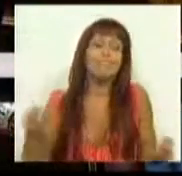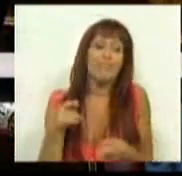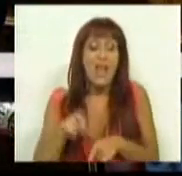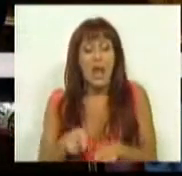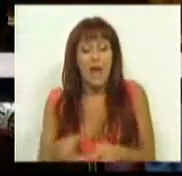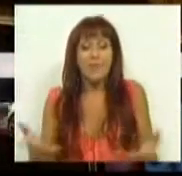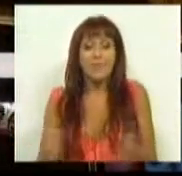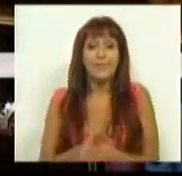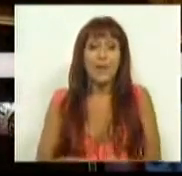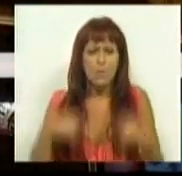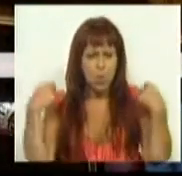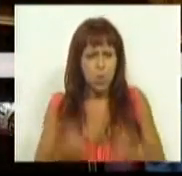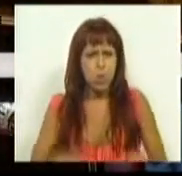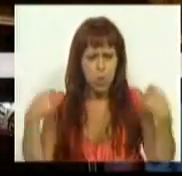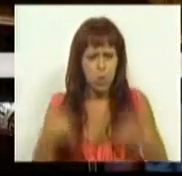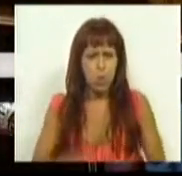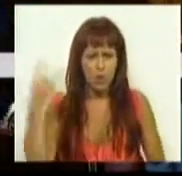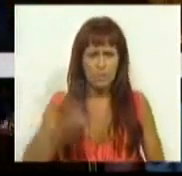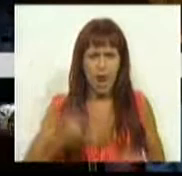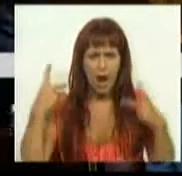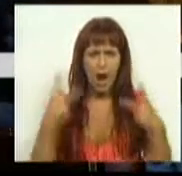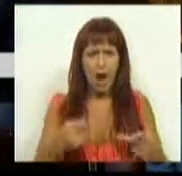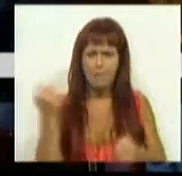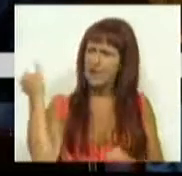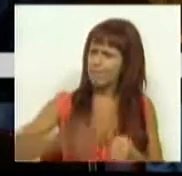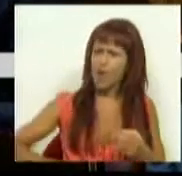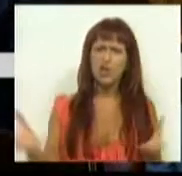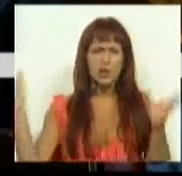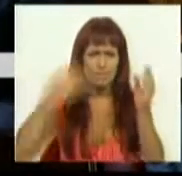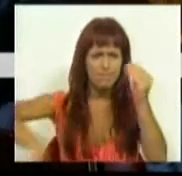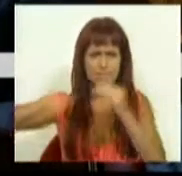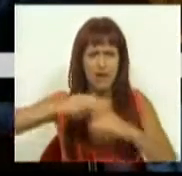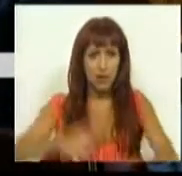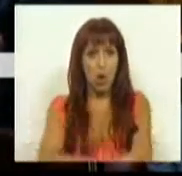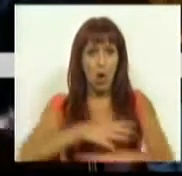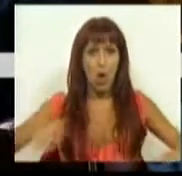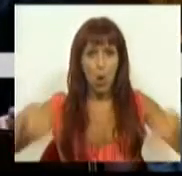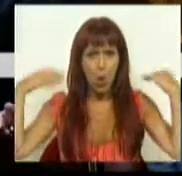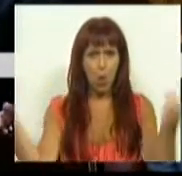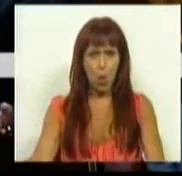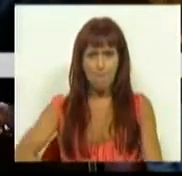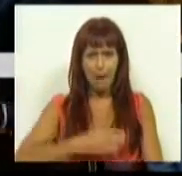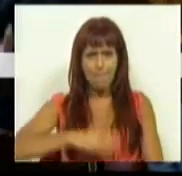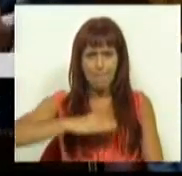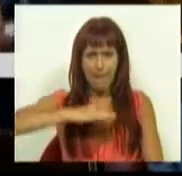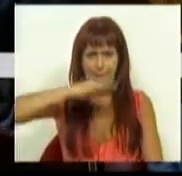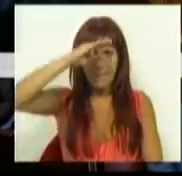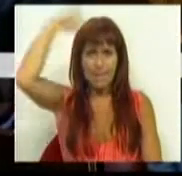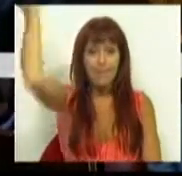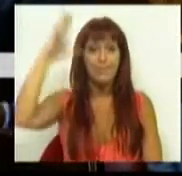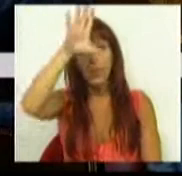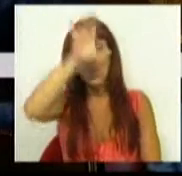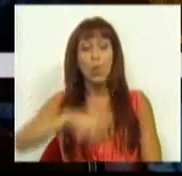que essa sobrecarga de austeridade e de impostos aumentou a indignação. E então o